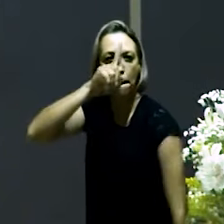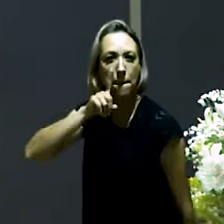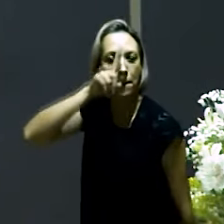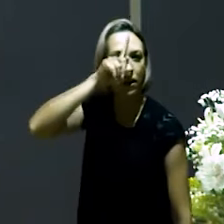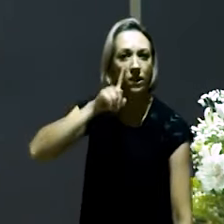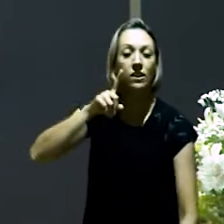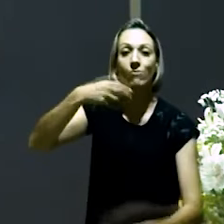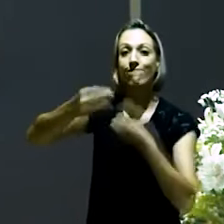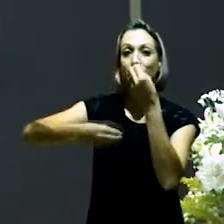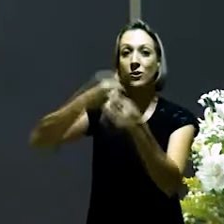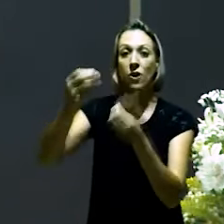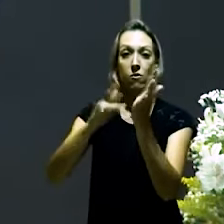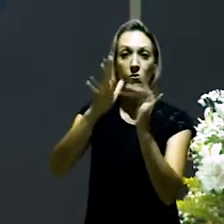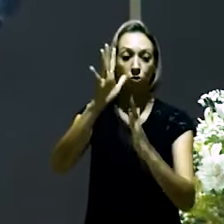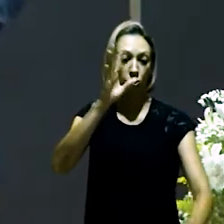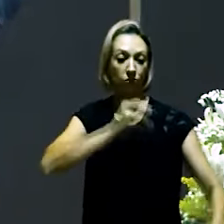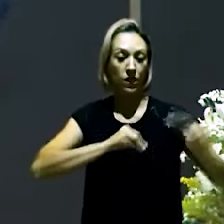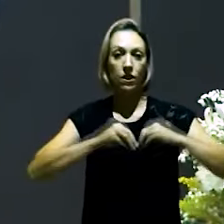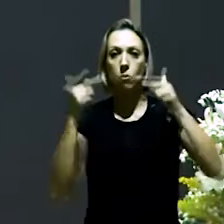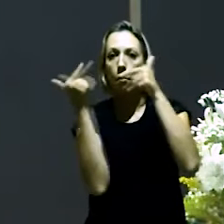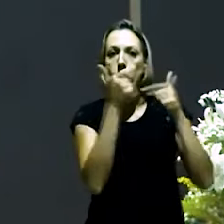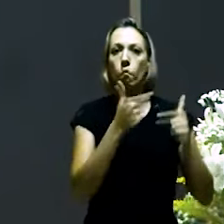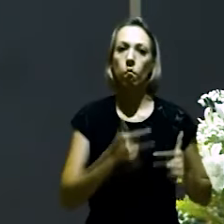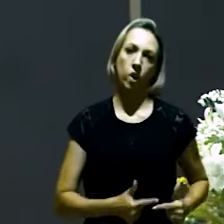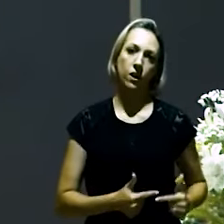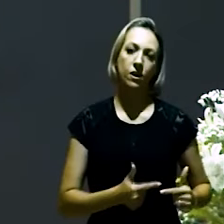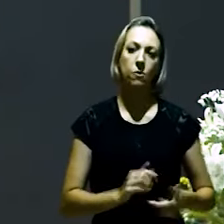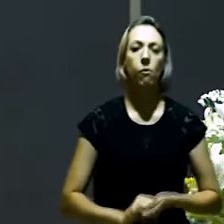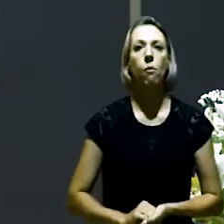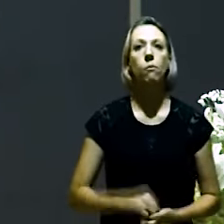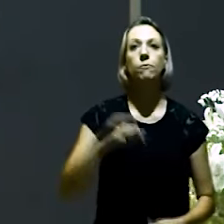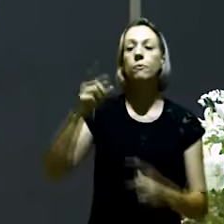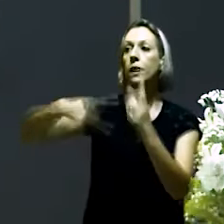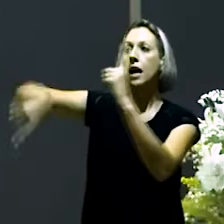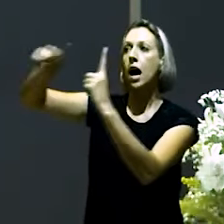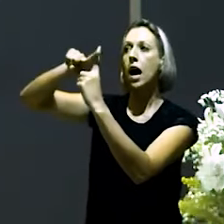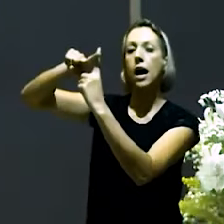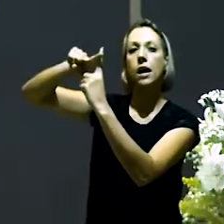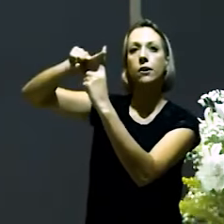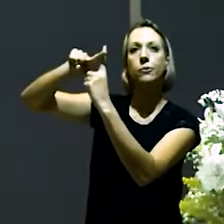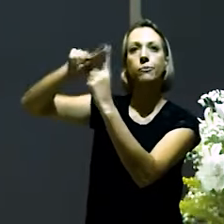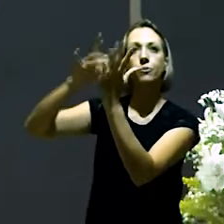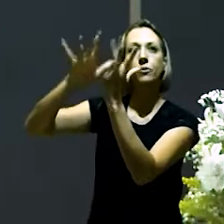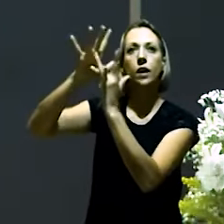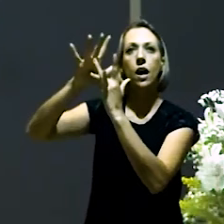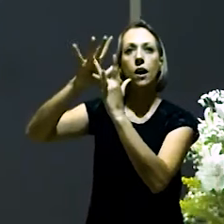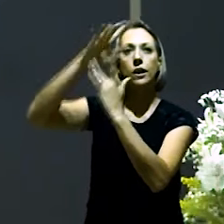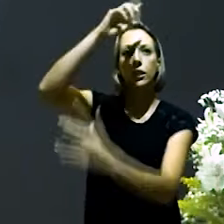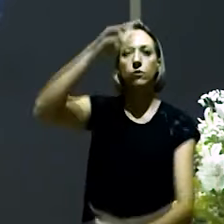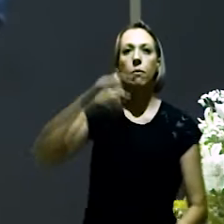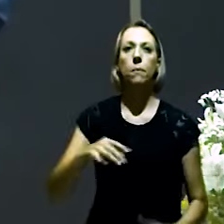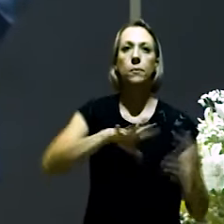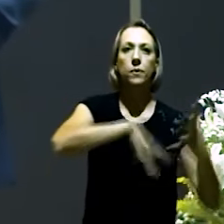para punir o pecado. A verdade é que na cruz Jesus redimiu a nossa alma. E quando eu olho para a mensagem da cruz, eu vejo o